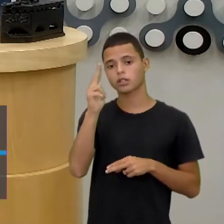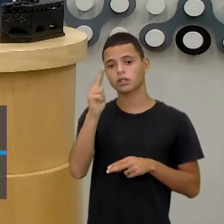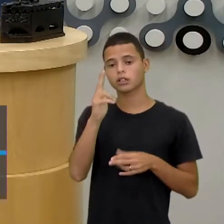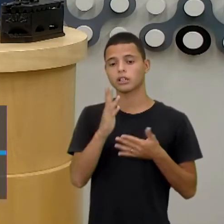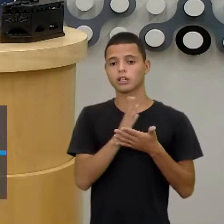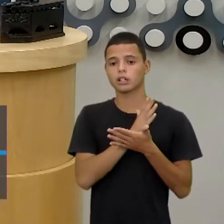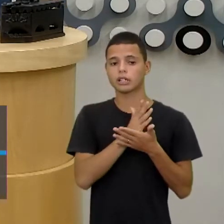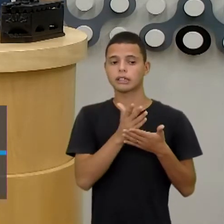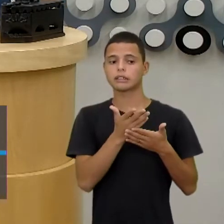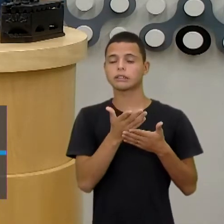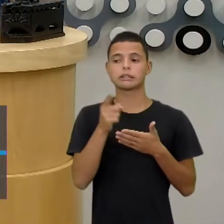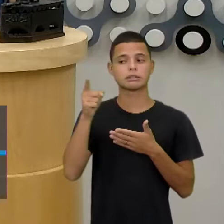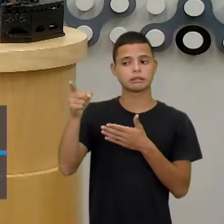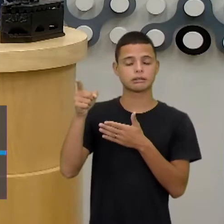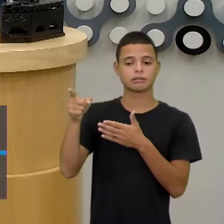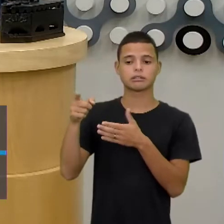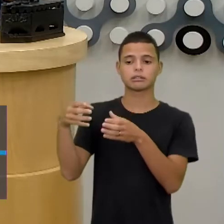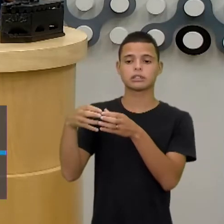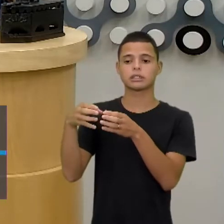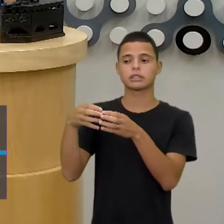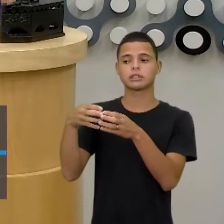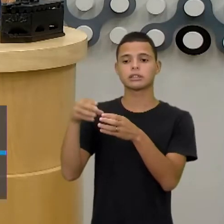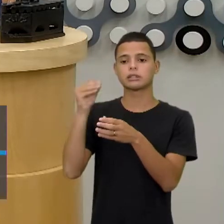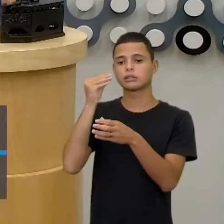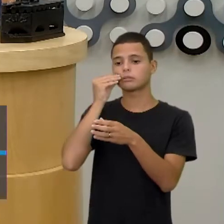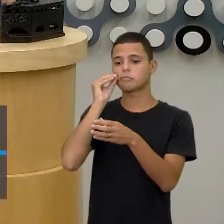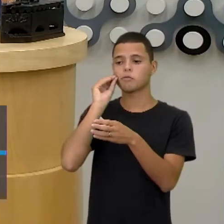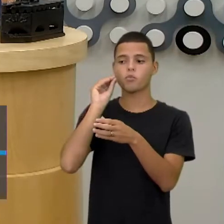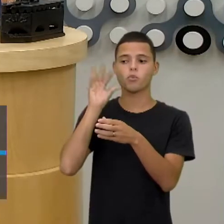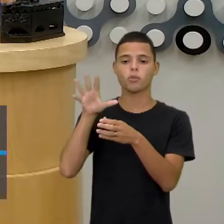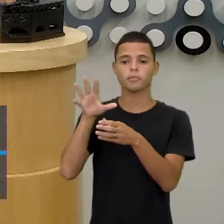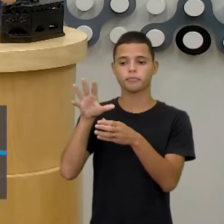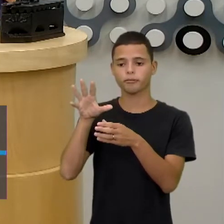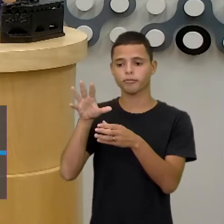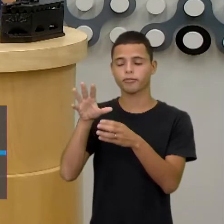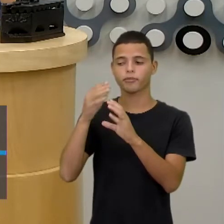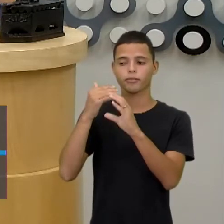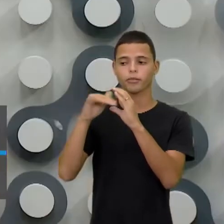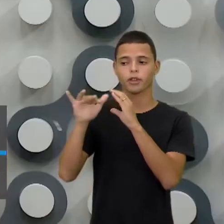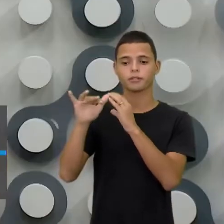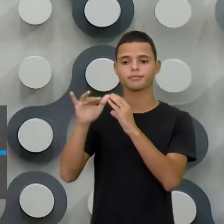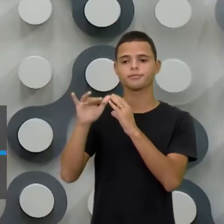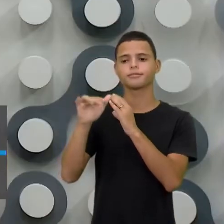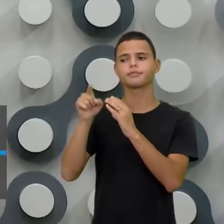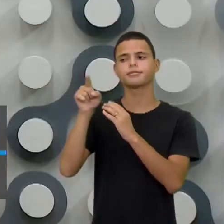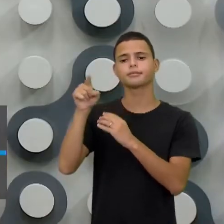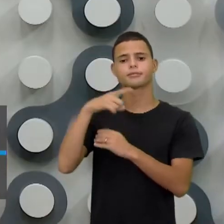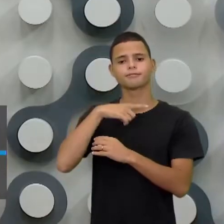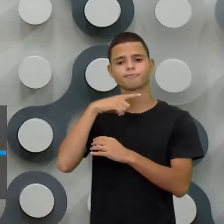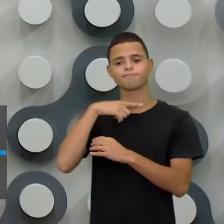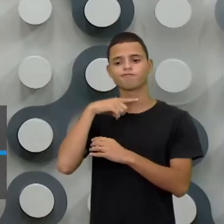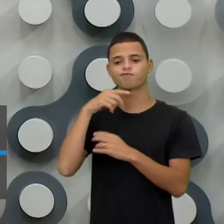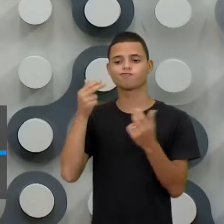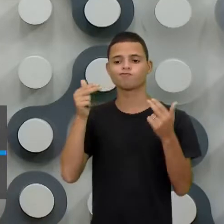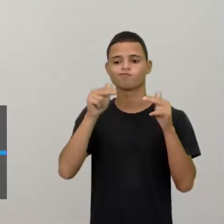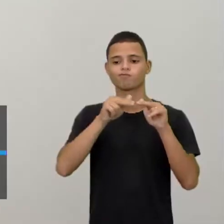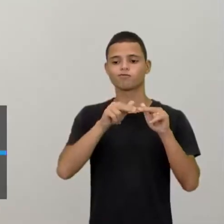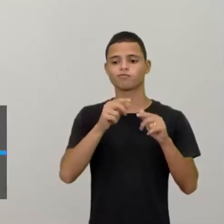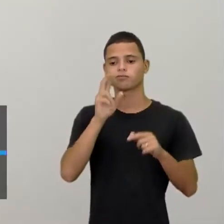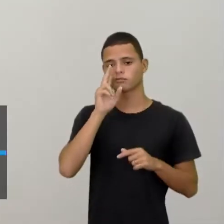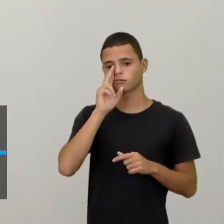motivo, naquele grupo, né, você mandar beijos por mensagem, né? É uma coisa assim, tem uma conotação sexual forte. Isso que